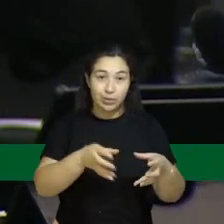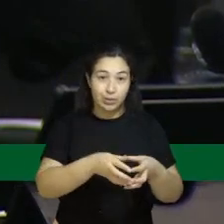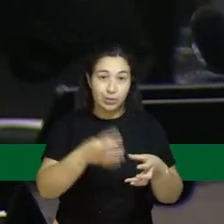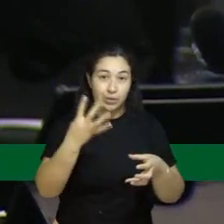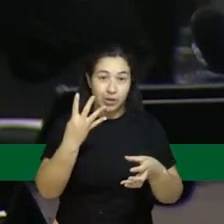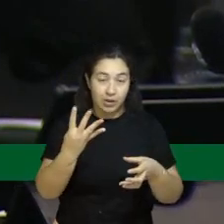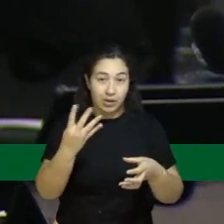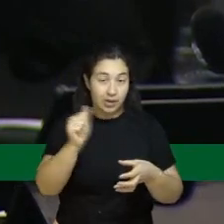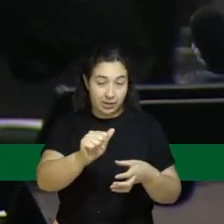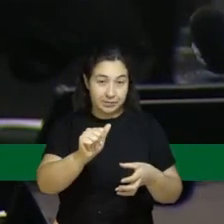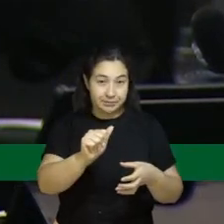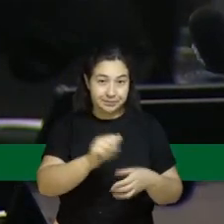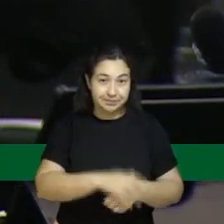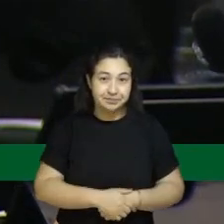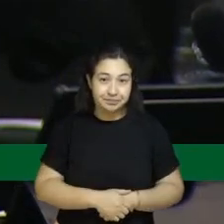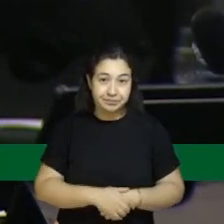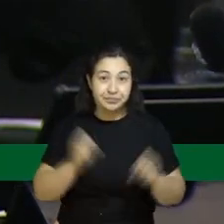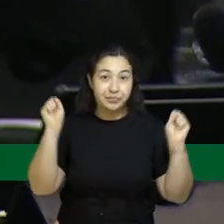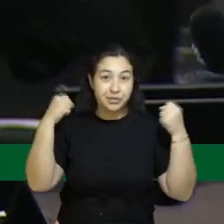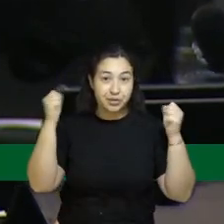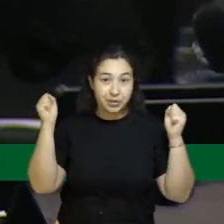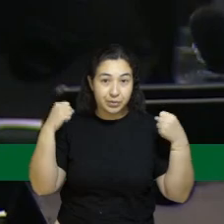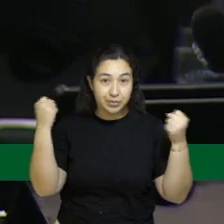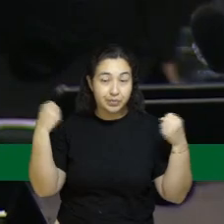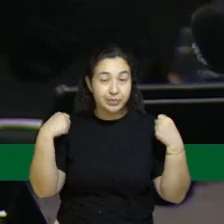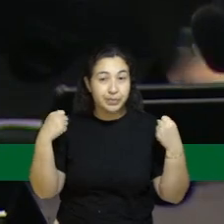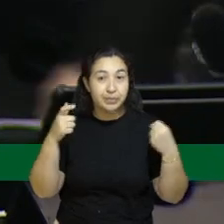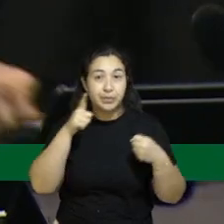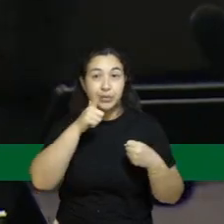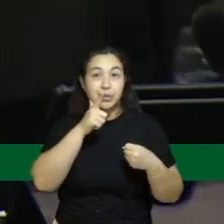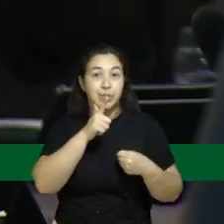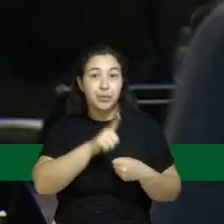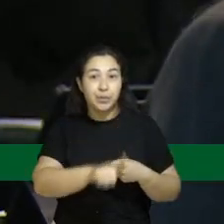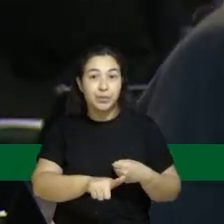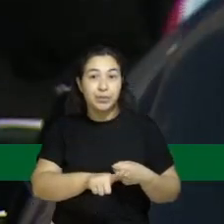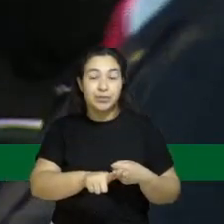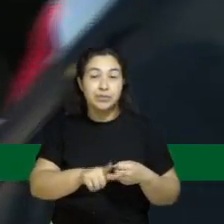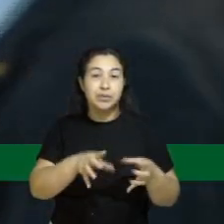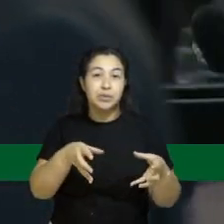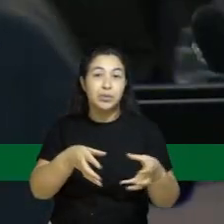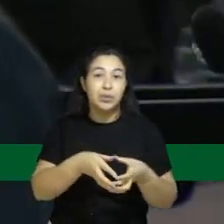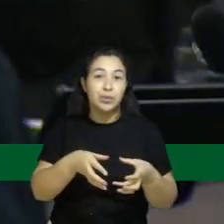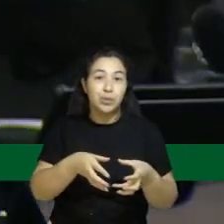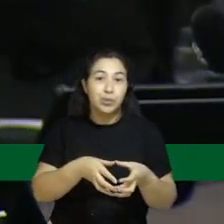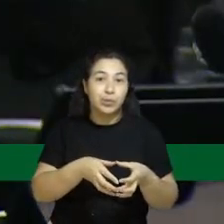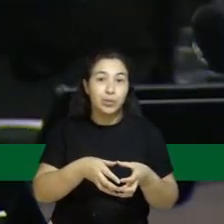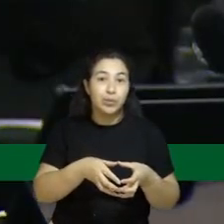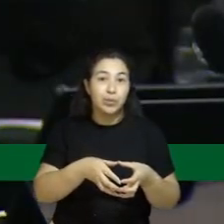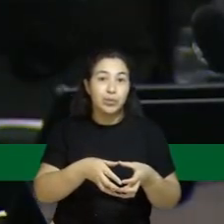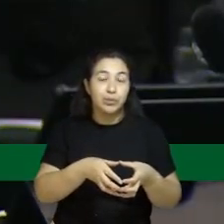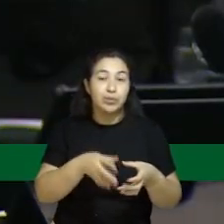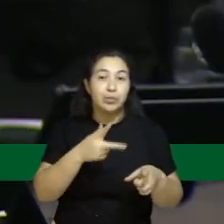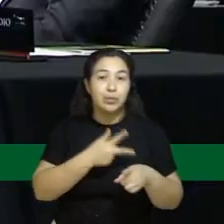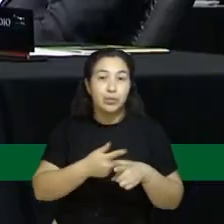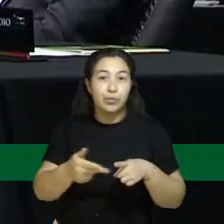de 2016, a Chapecoense chegou à final da Copa Sul-Americana com o Atlético Nacional de Medellín, quando aconteceu